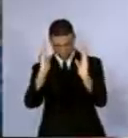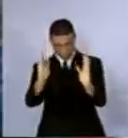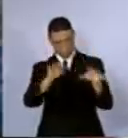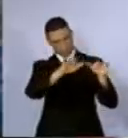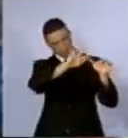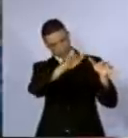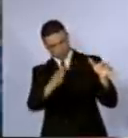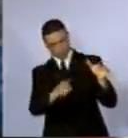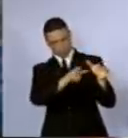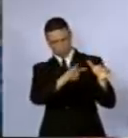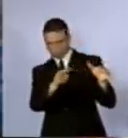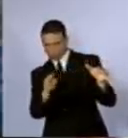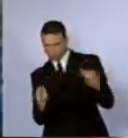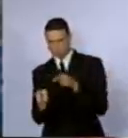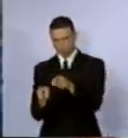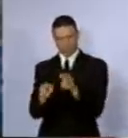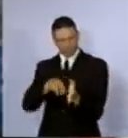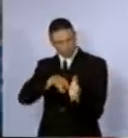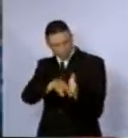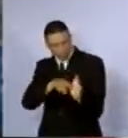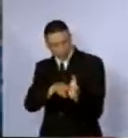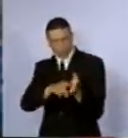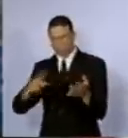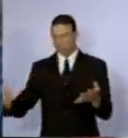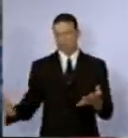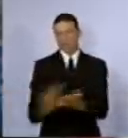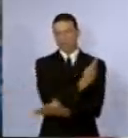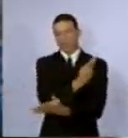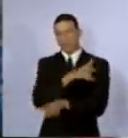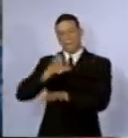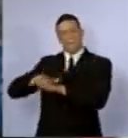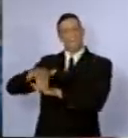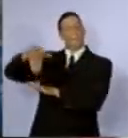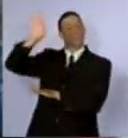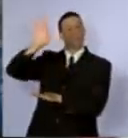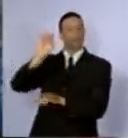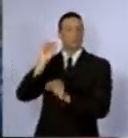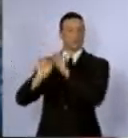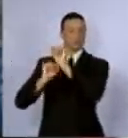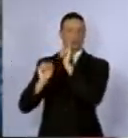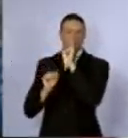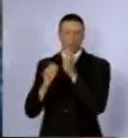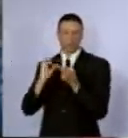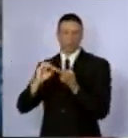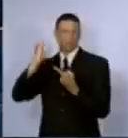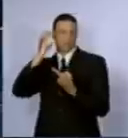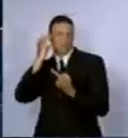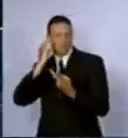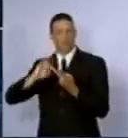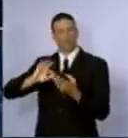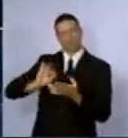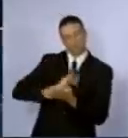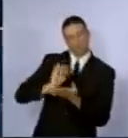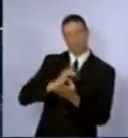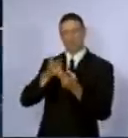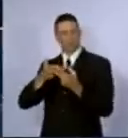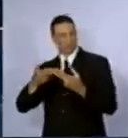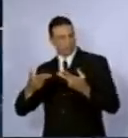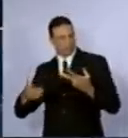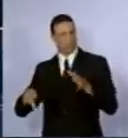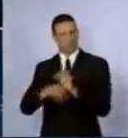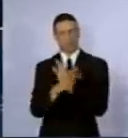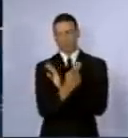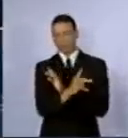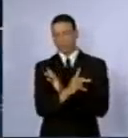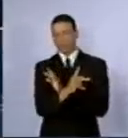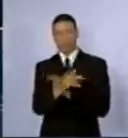Vocês podem ver que a maior parte do que está acontecendo, bom, essa parte aqui, telefones celulares, Wi-Fi, medidores de consumo de energia elétrica,